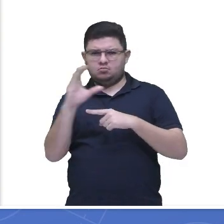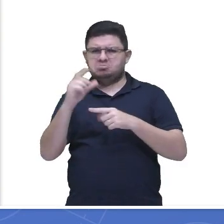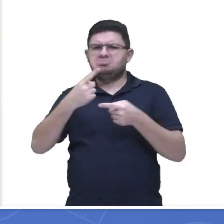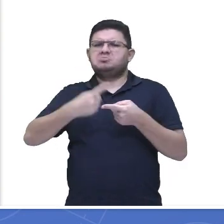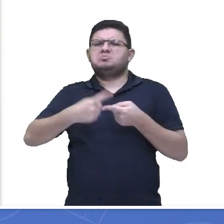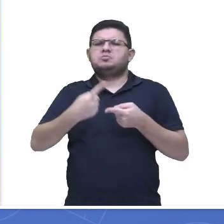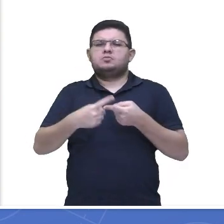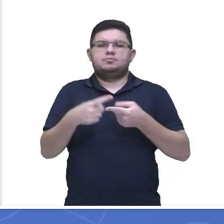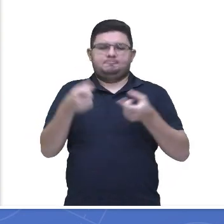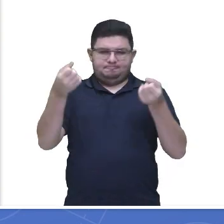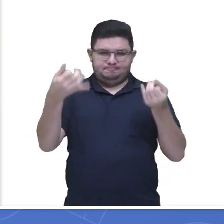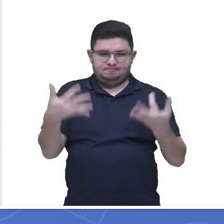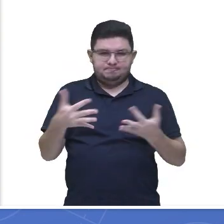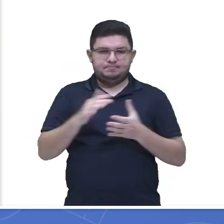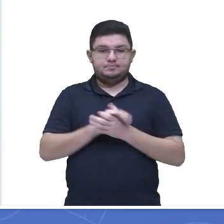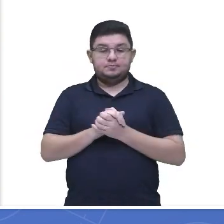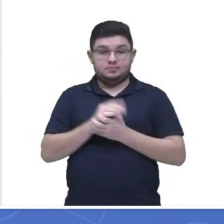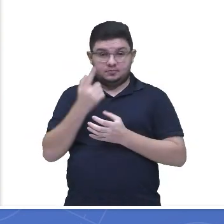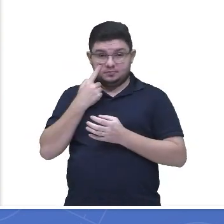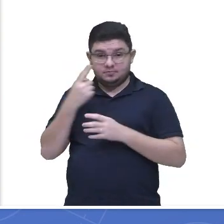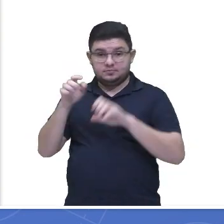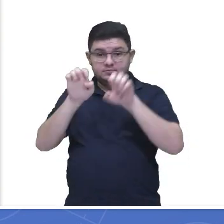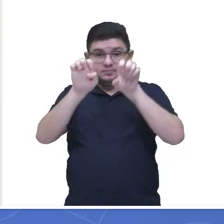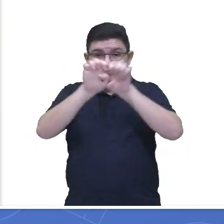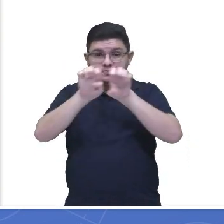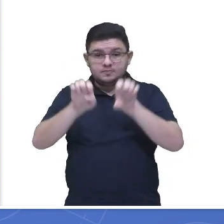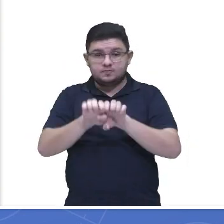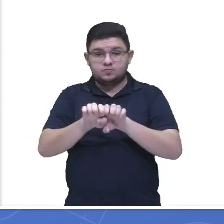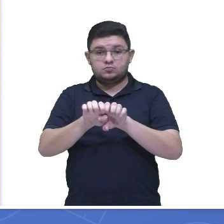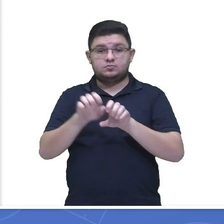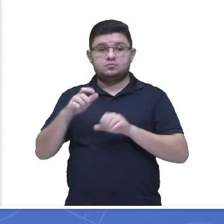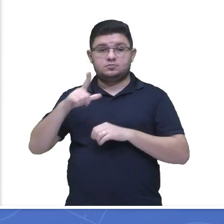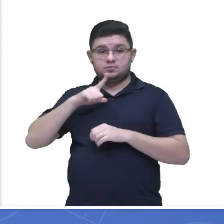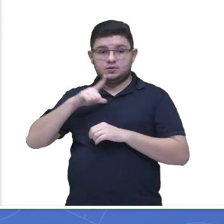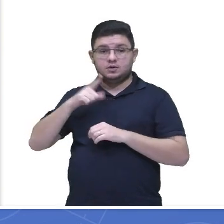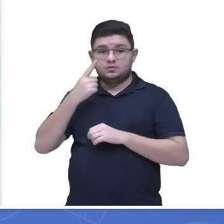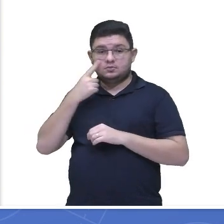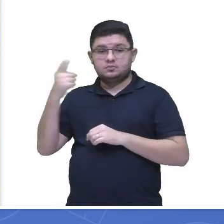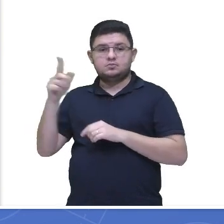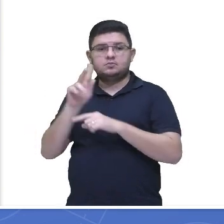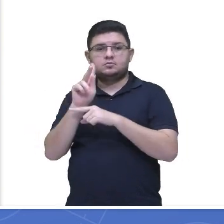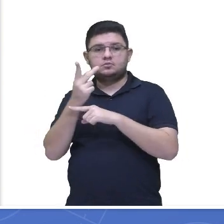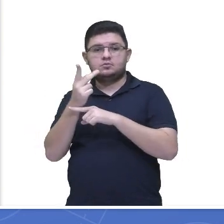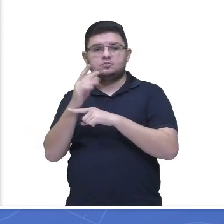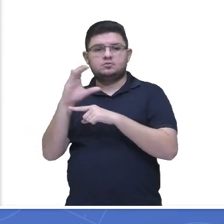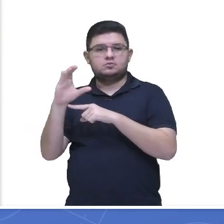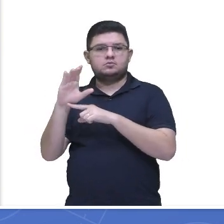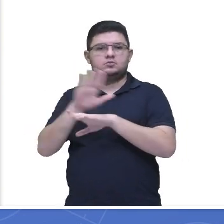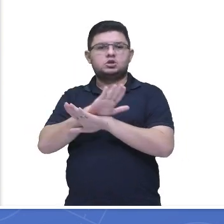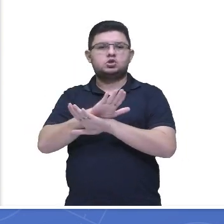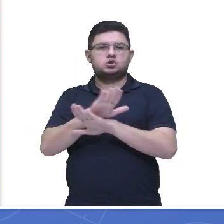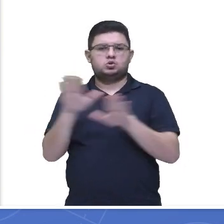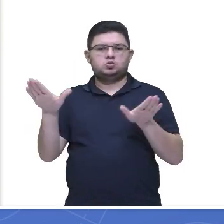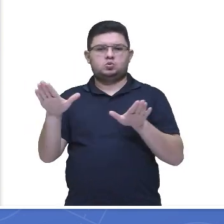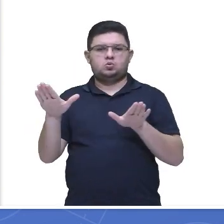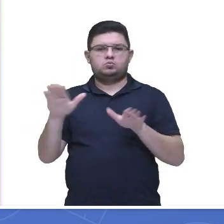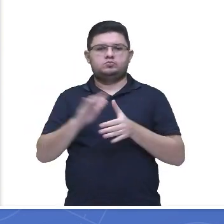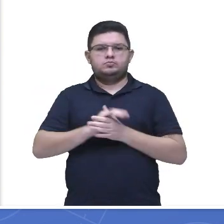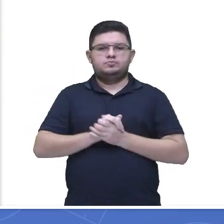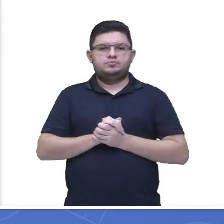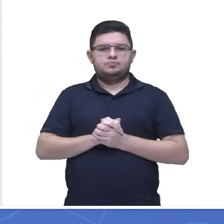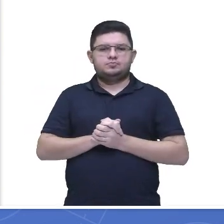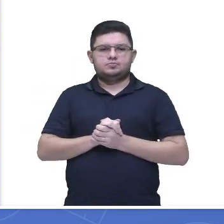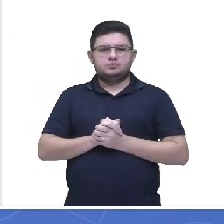Porque observem essas estruturas, elas são formadas apenas por carbono e hidrogênio.